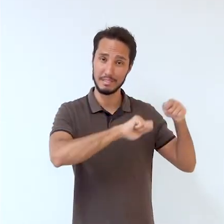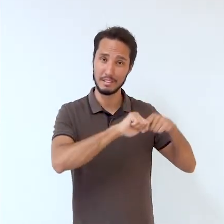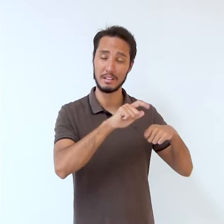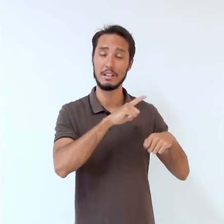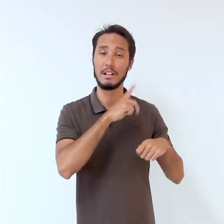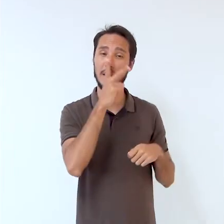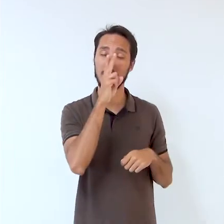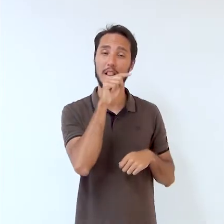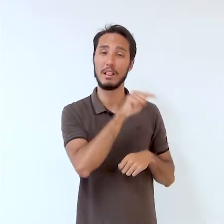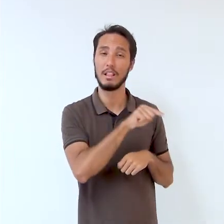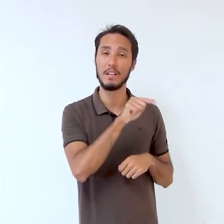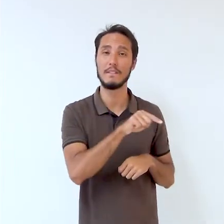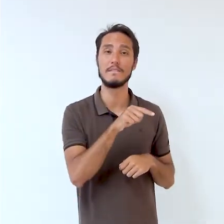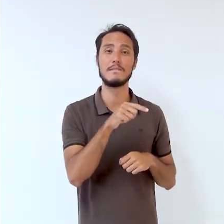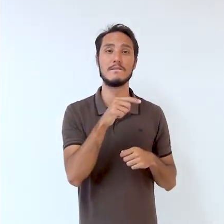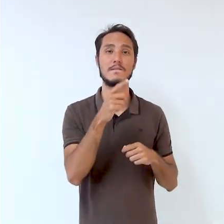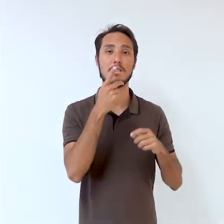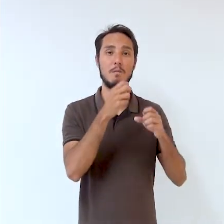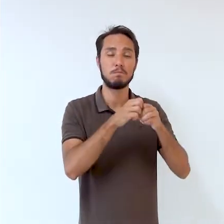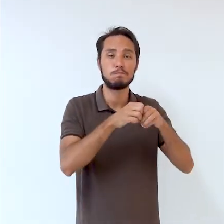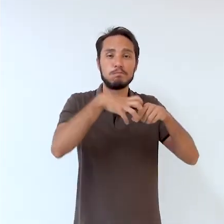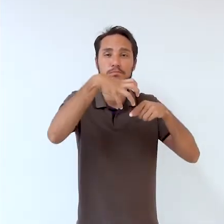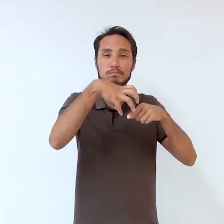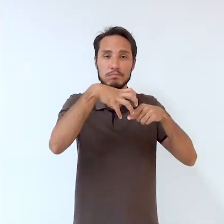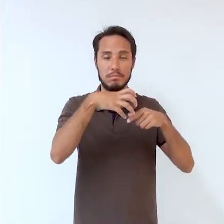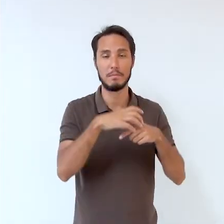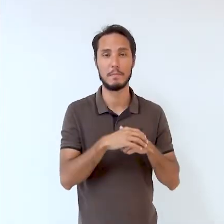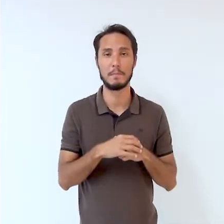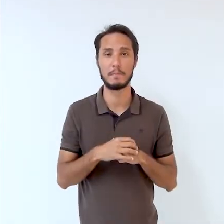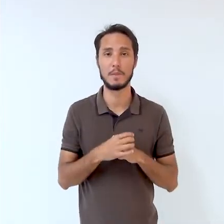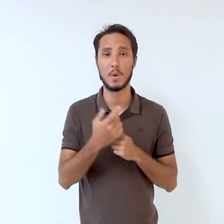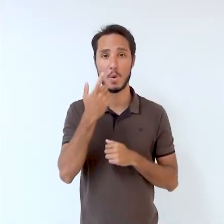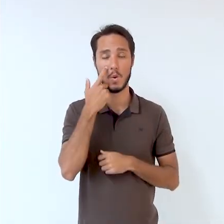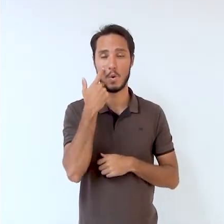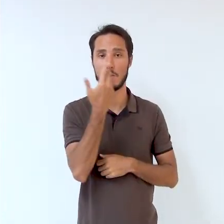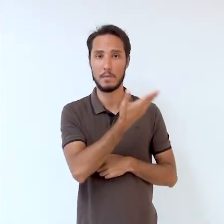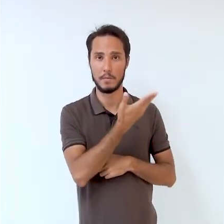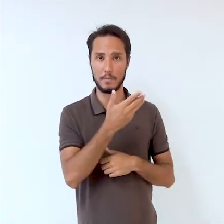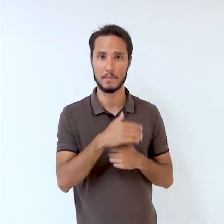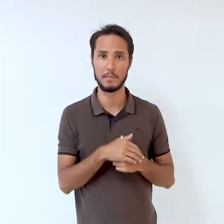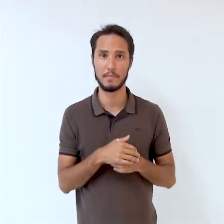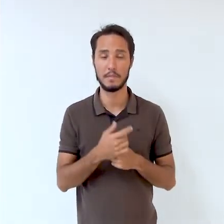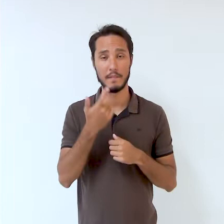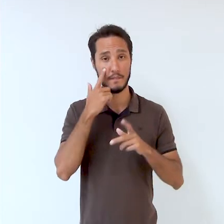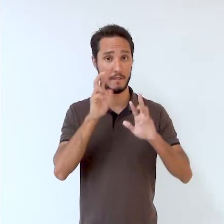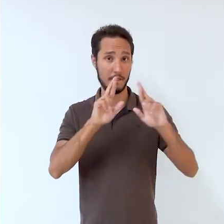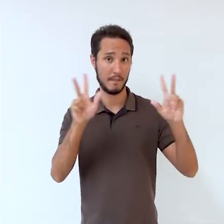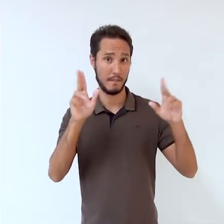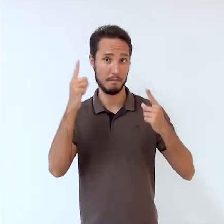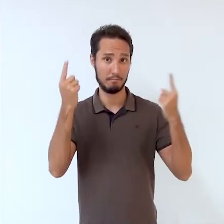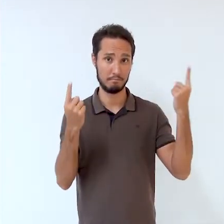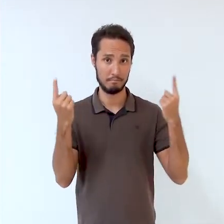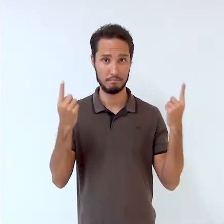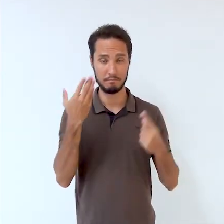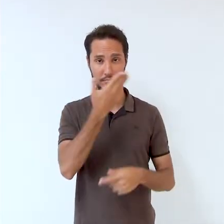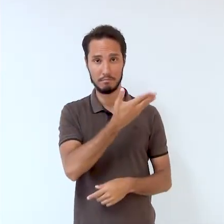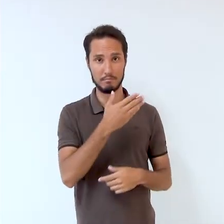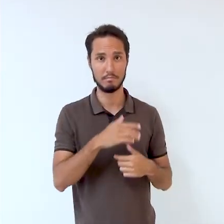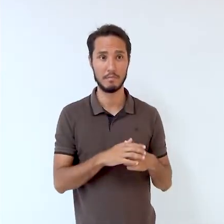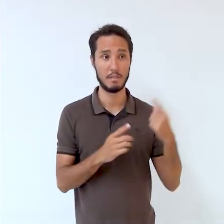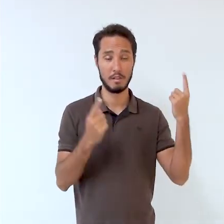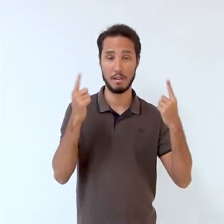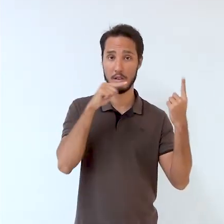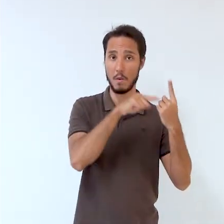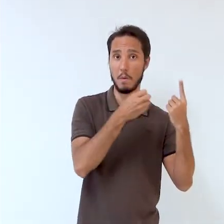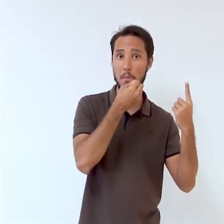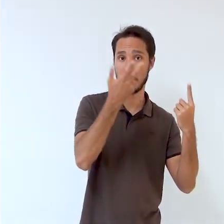danificados possuem aparência de estufado. Olhe essa figura e veja a diferença